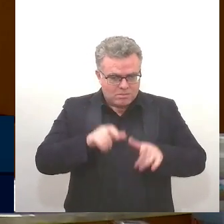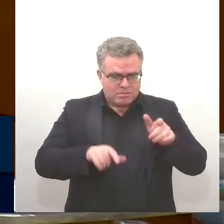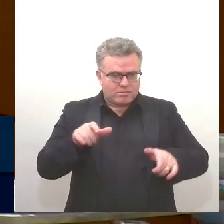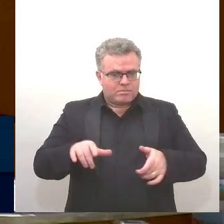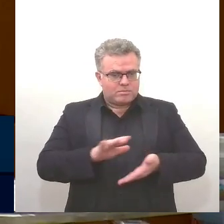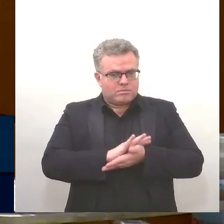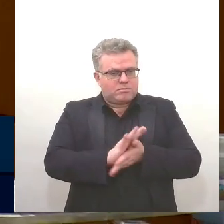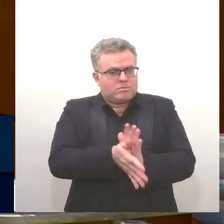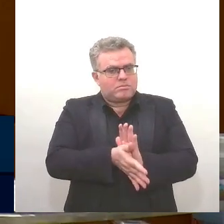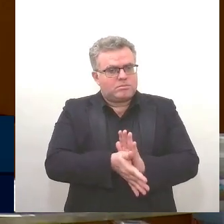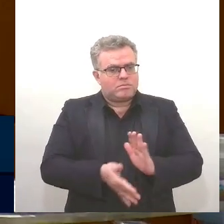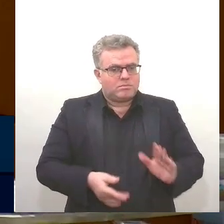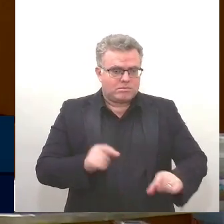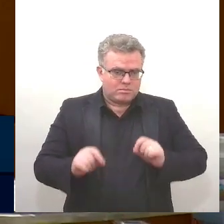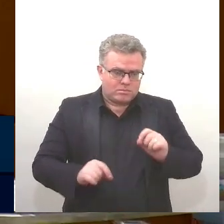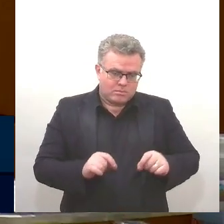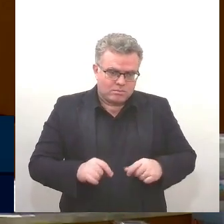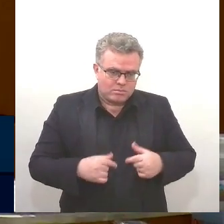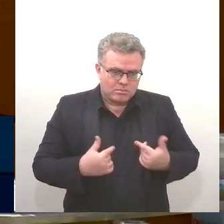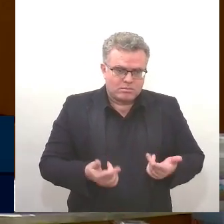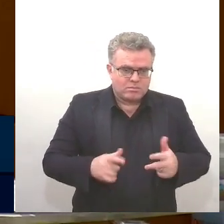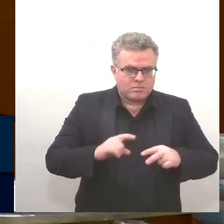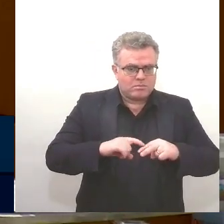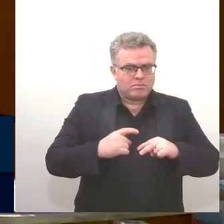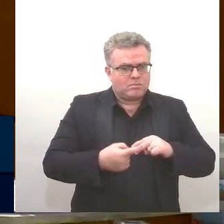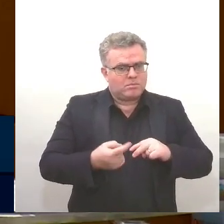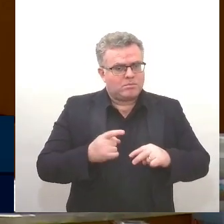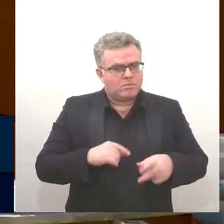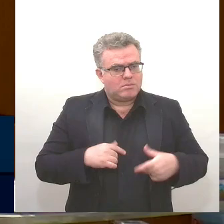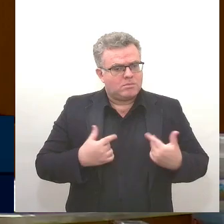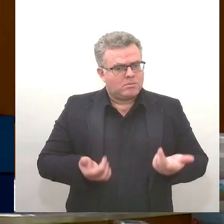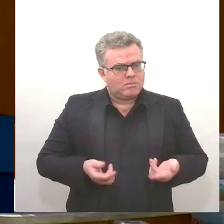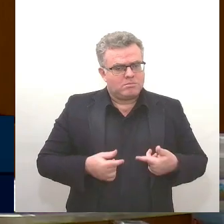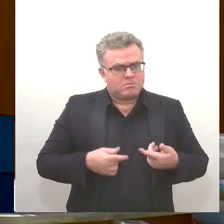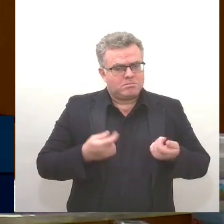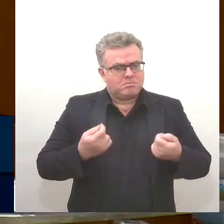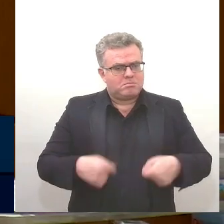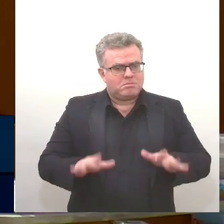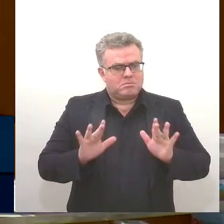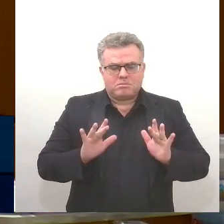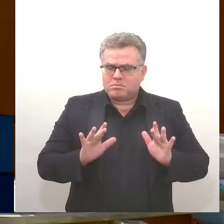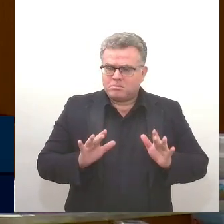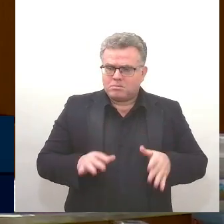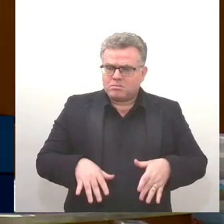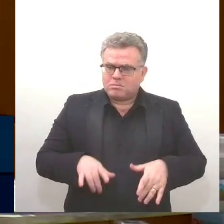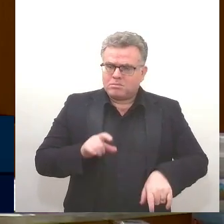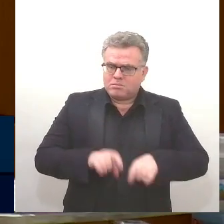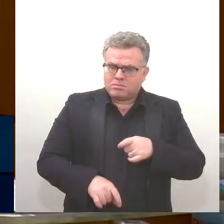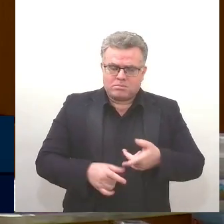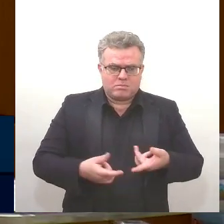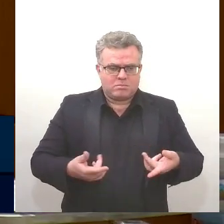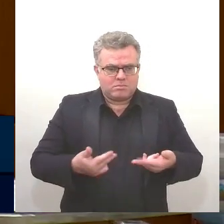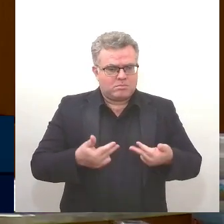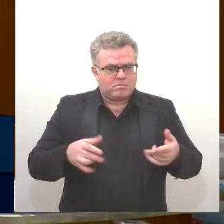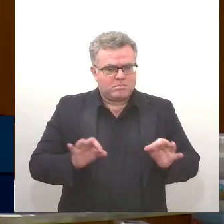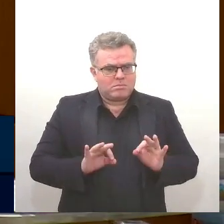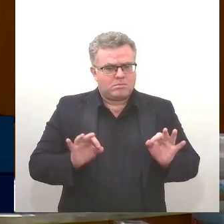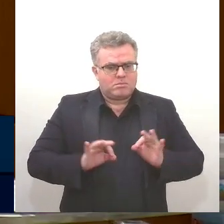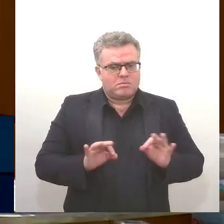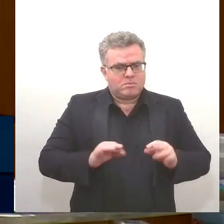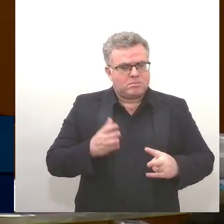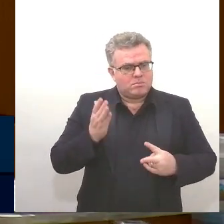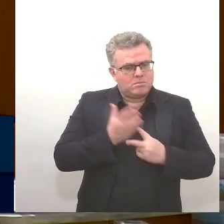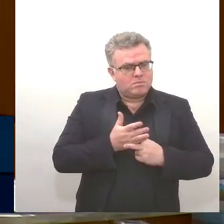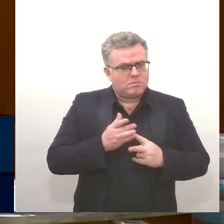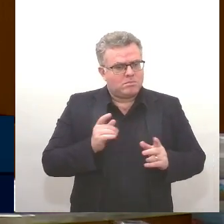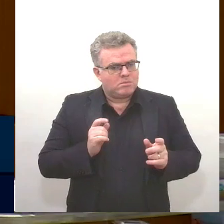pessoa seexual a pessoa que não sente necessidade de fazer relação eu podia ser bissexual que eu tenho inveja